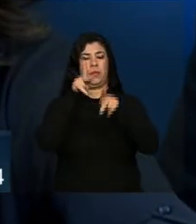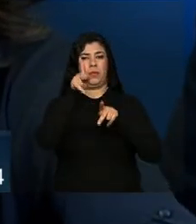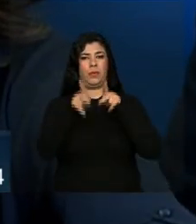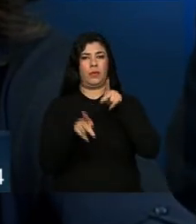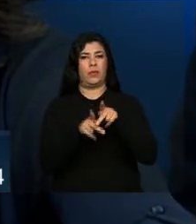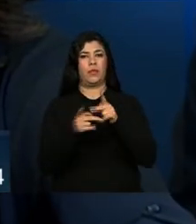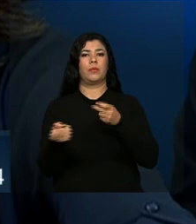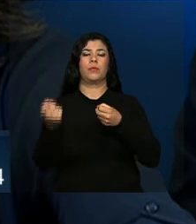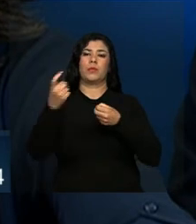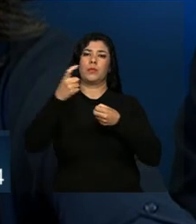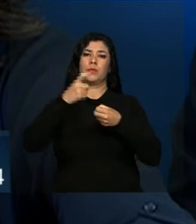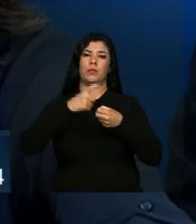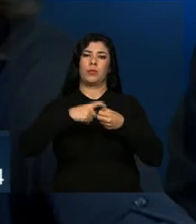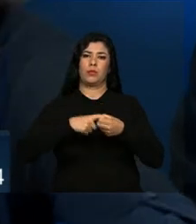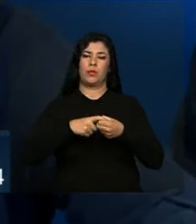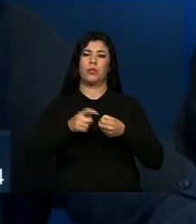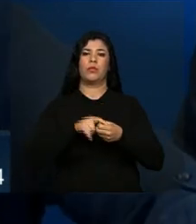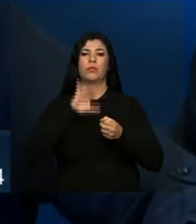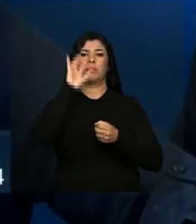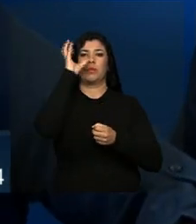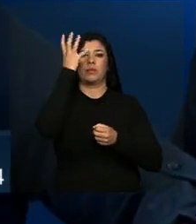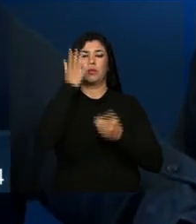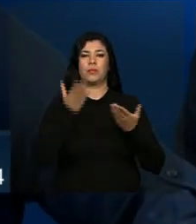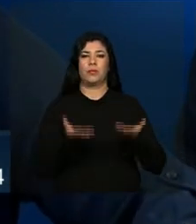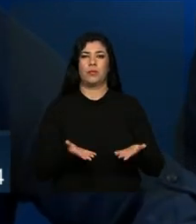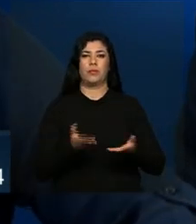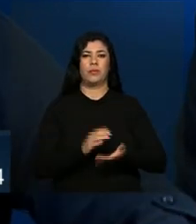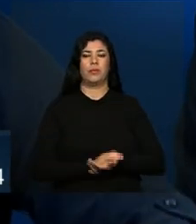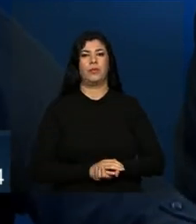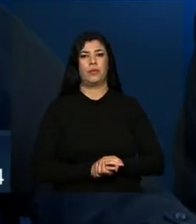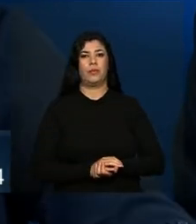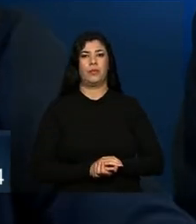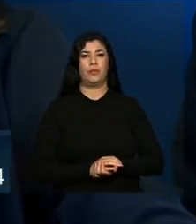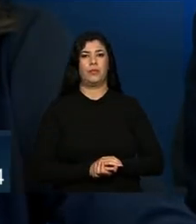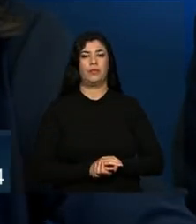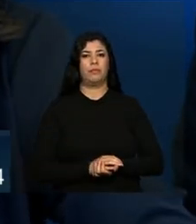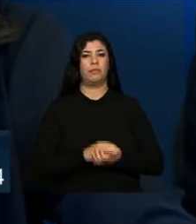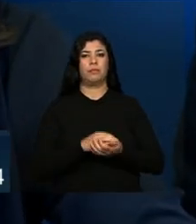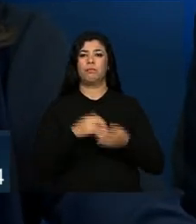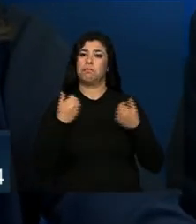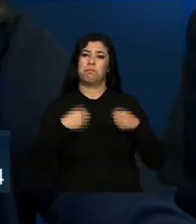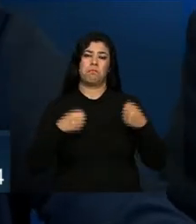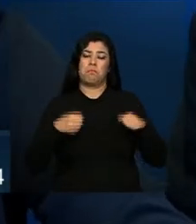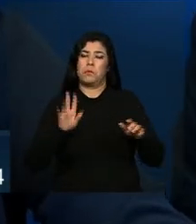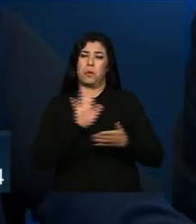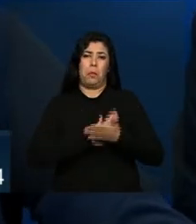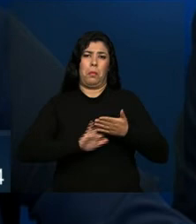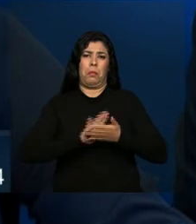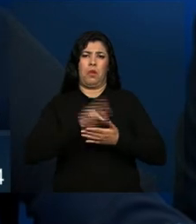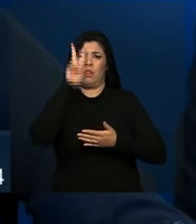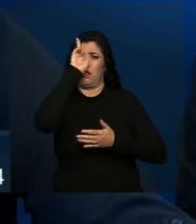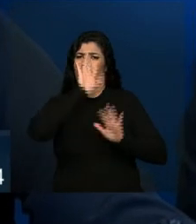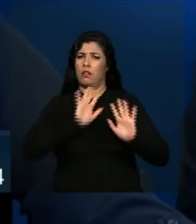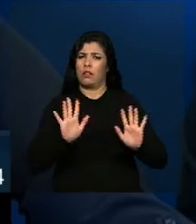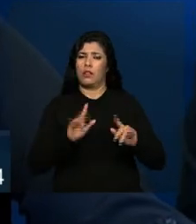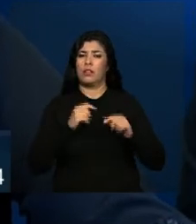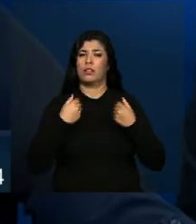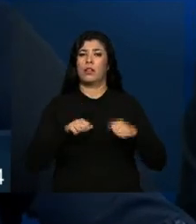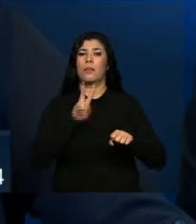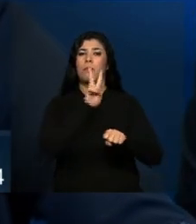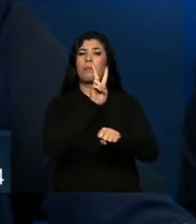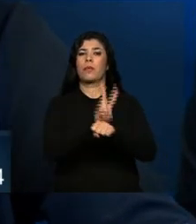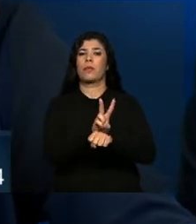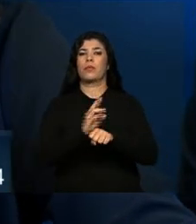de toda a sociedade nessa tema eu não preciso lembrar para ninguém aqui as a